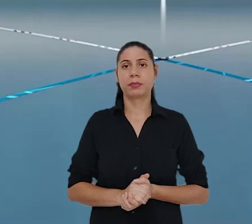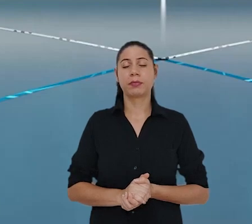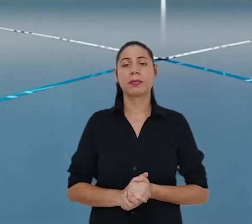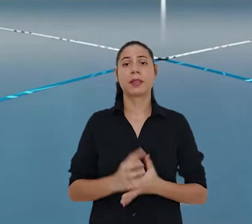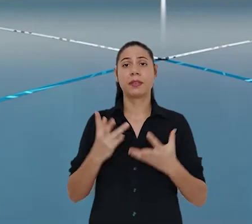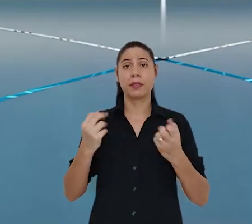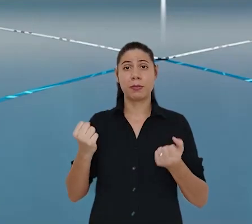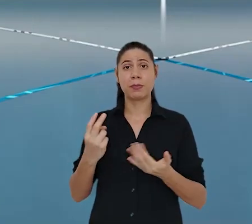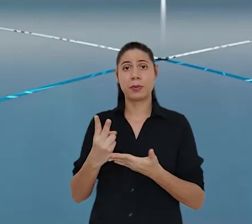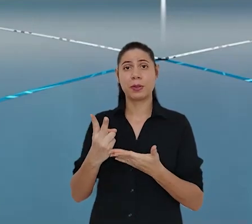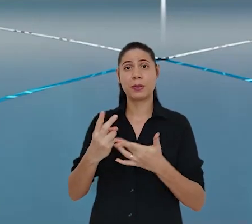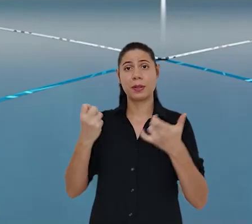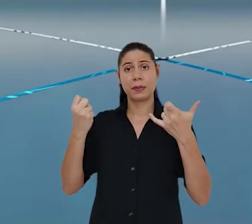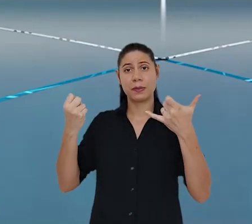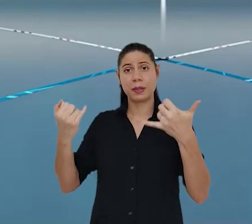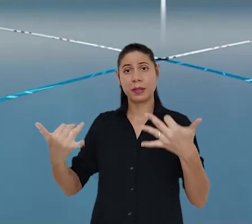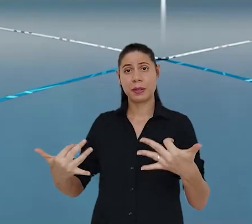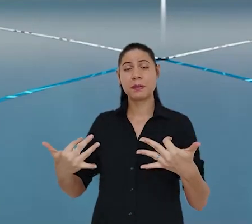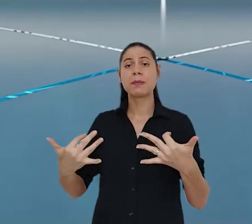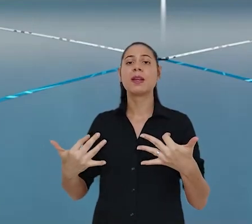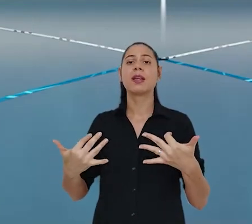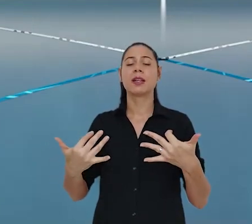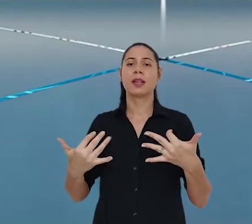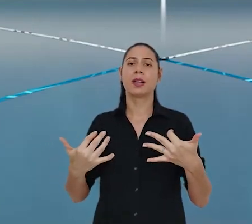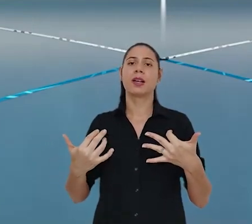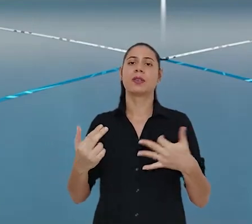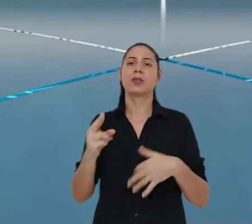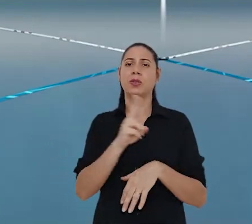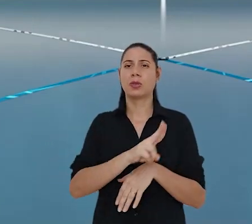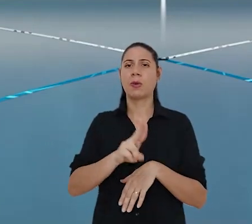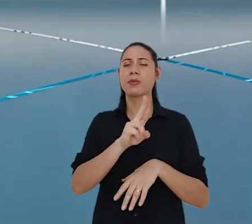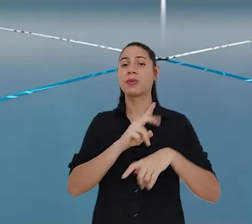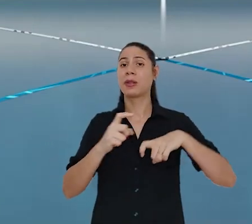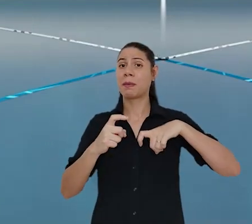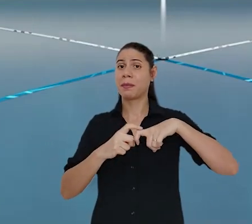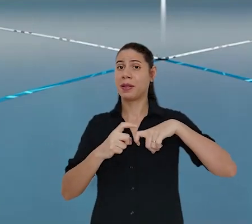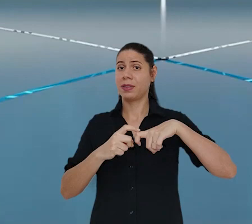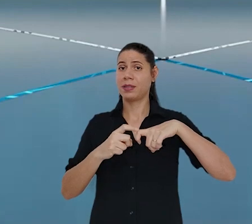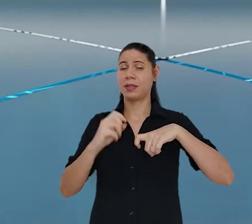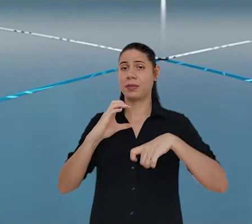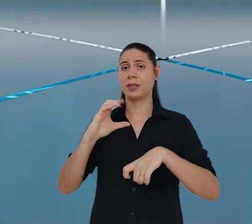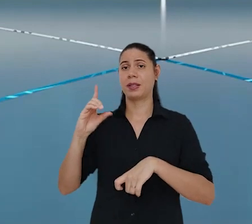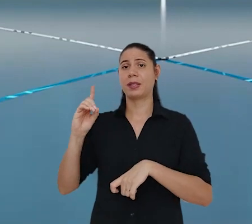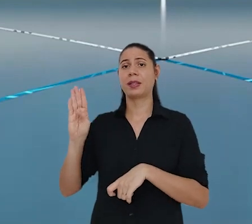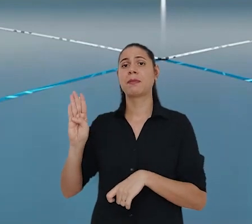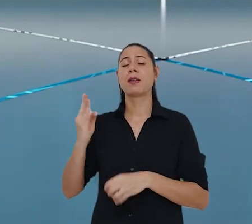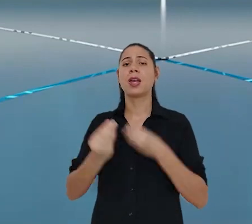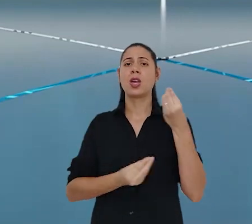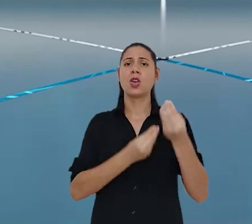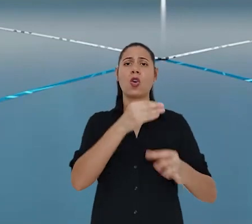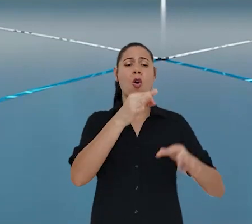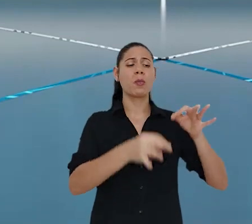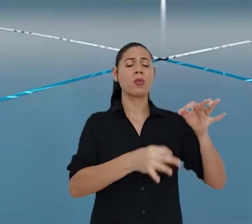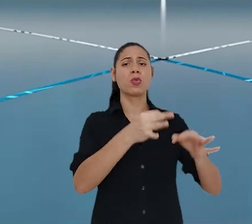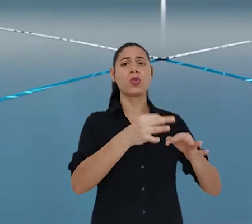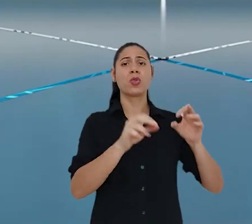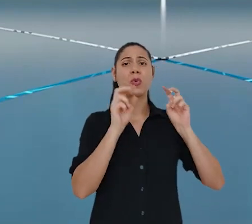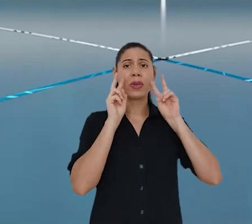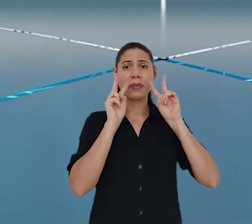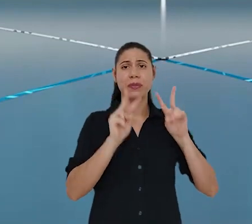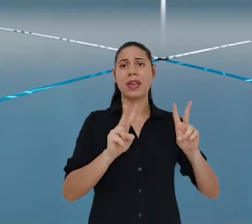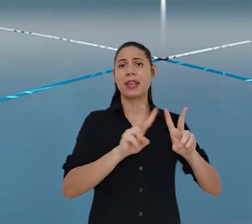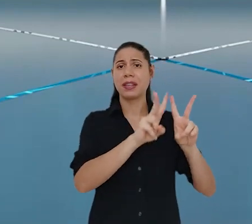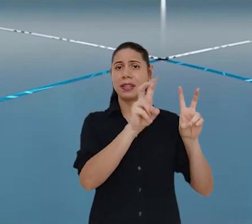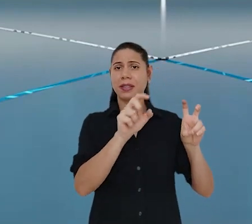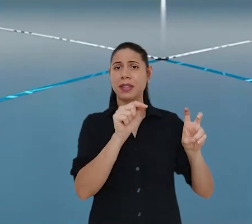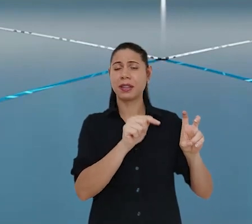Vamos continuar falando do uso medicinal da cannabis sativa e de como o Judiciário tem tratado esse tema nas ações que